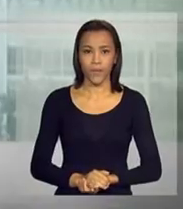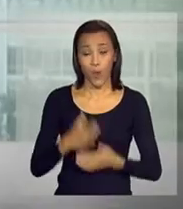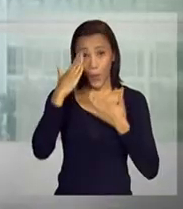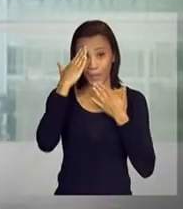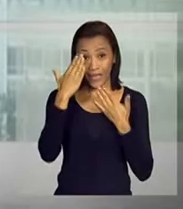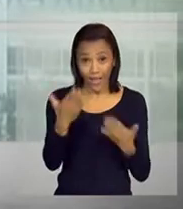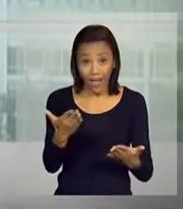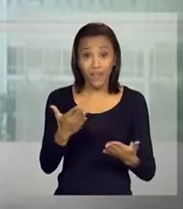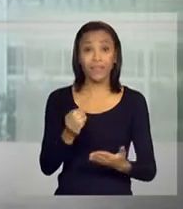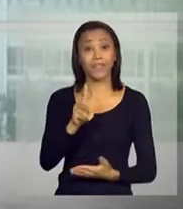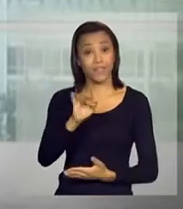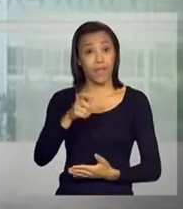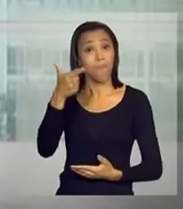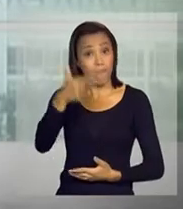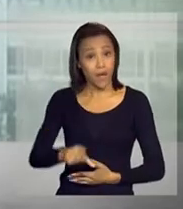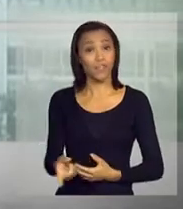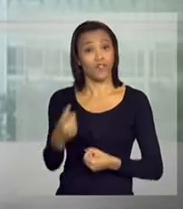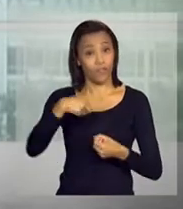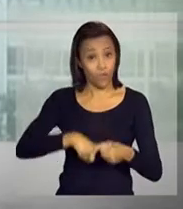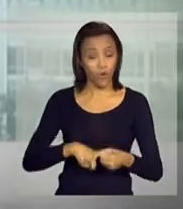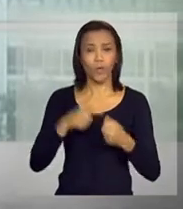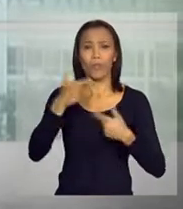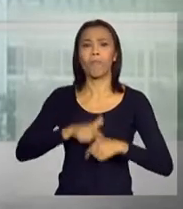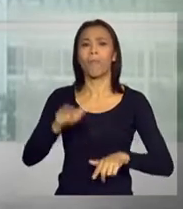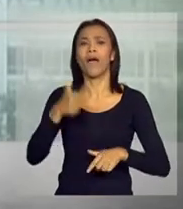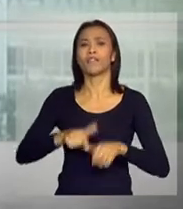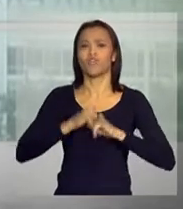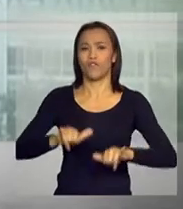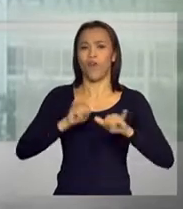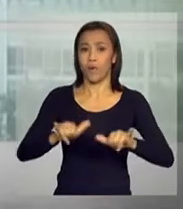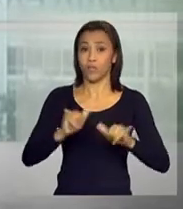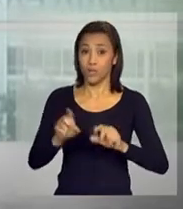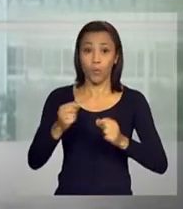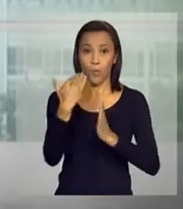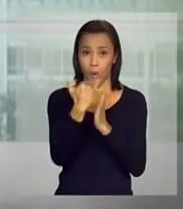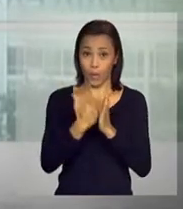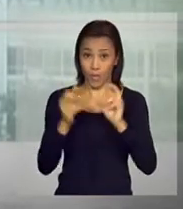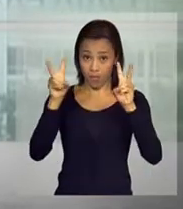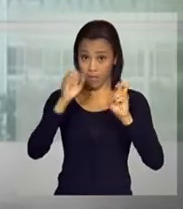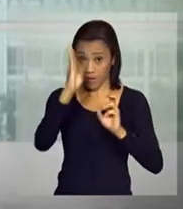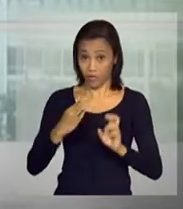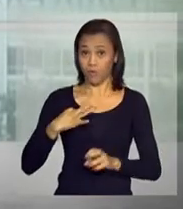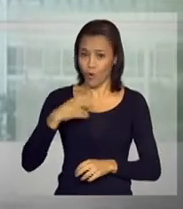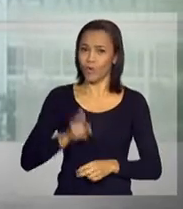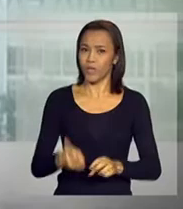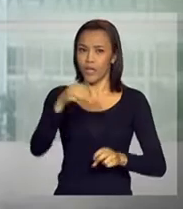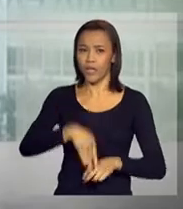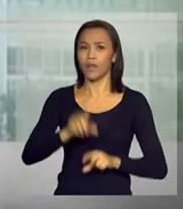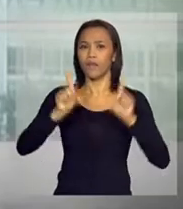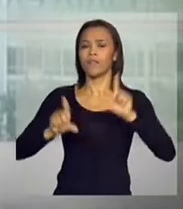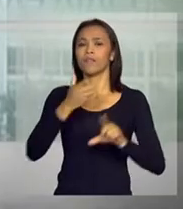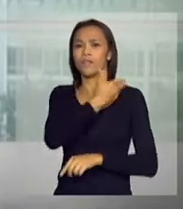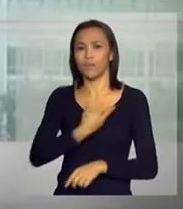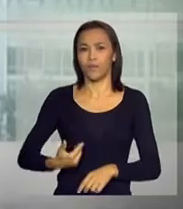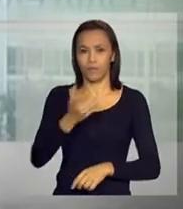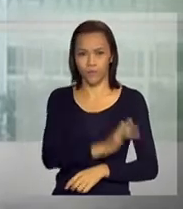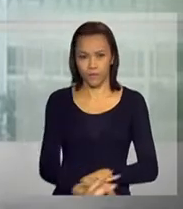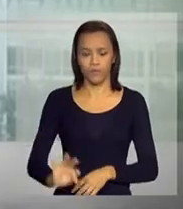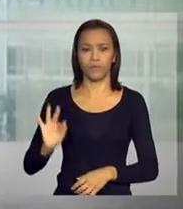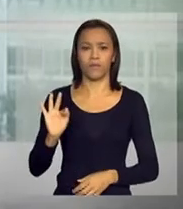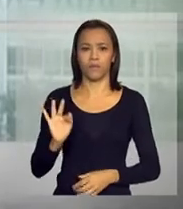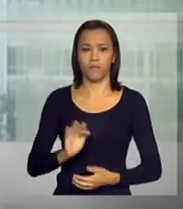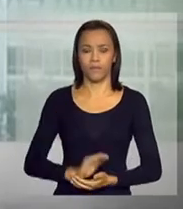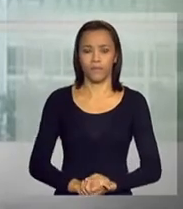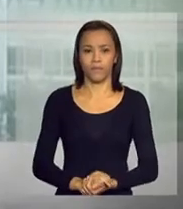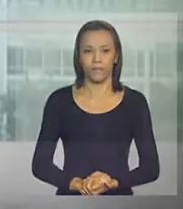bom obrigada Daniela e daqui a pouco a gente volta com outras informações sobre o programa Brasil voluntário continue na NBR a TV